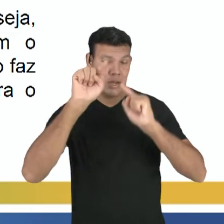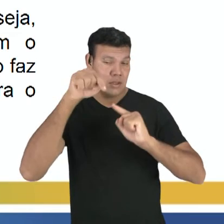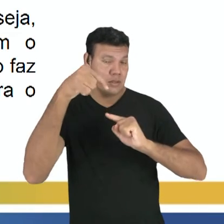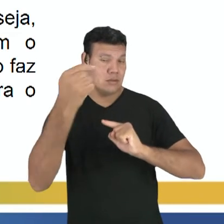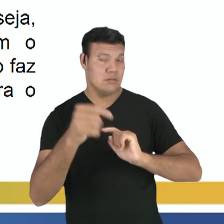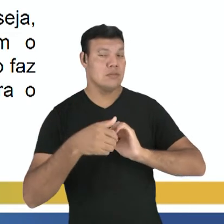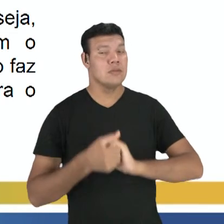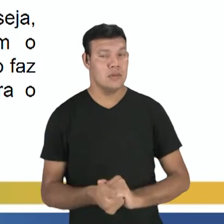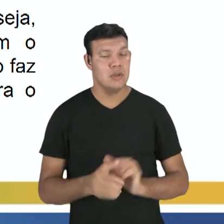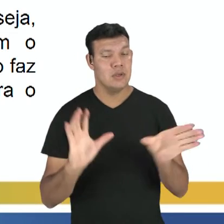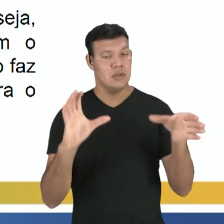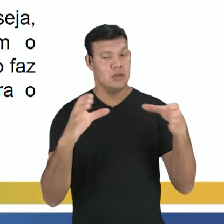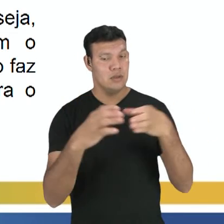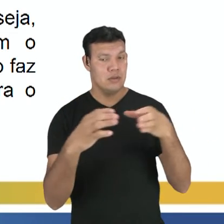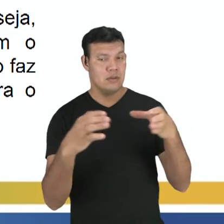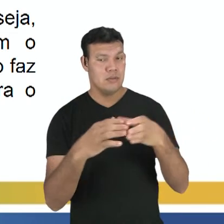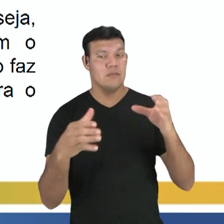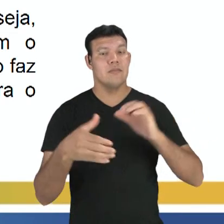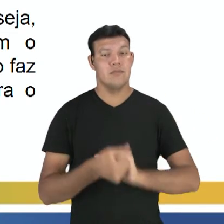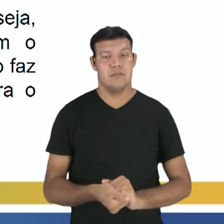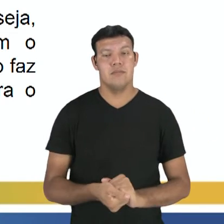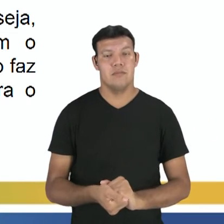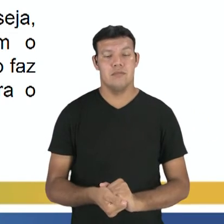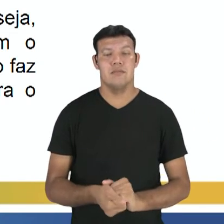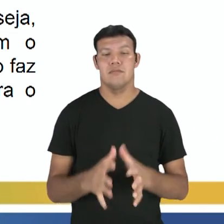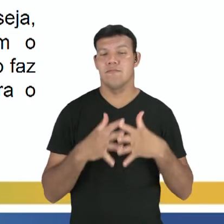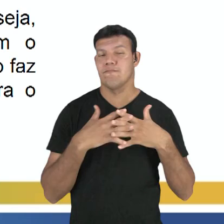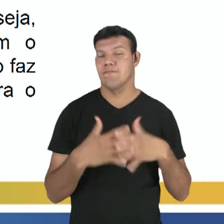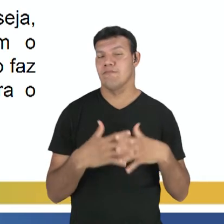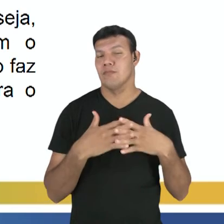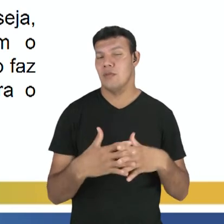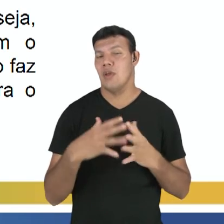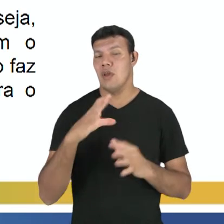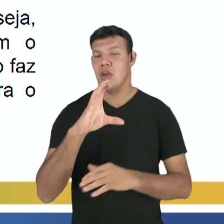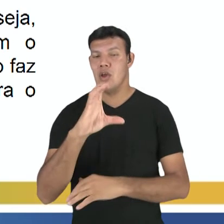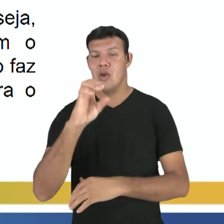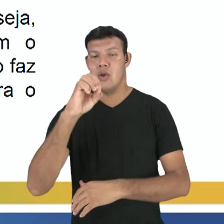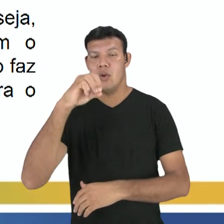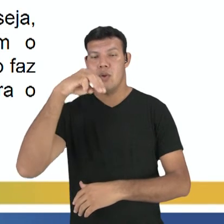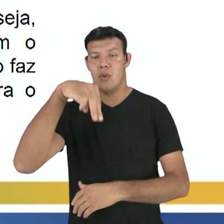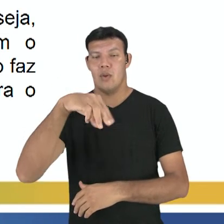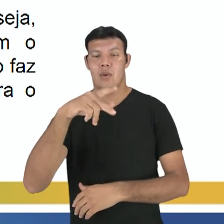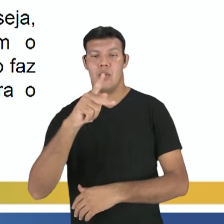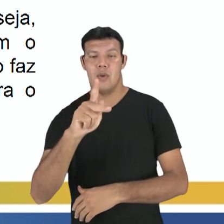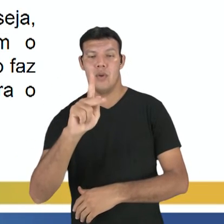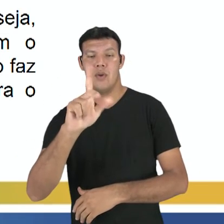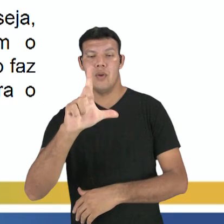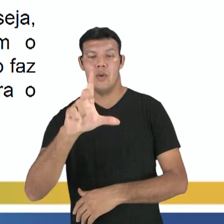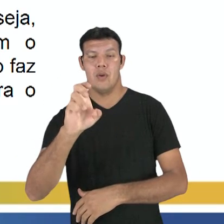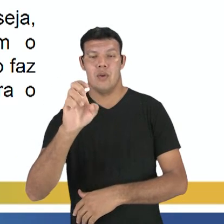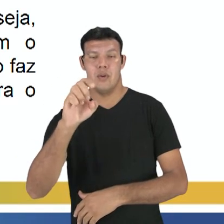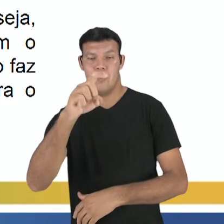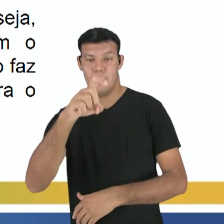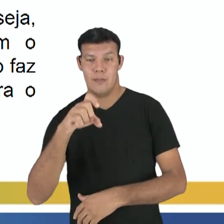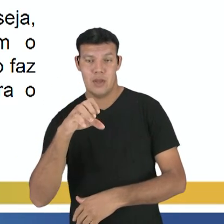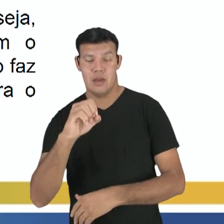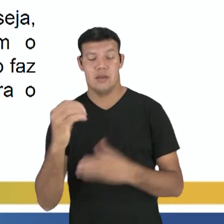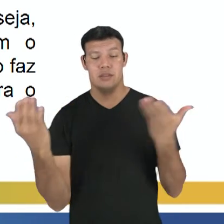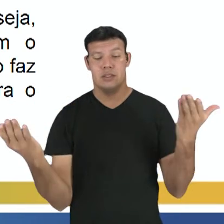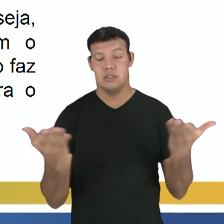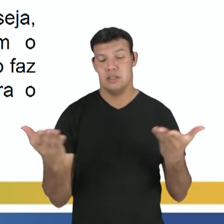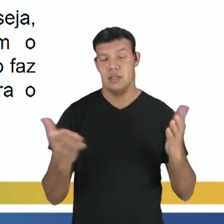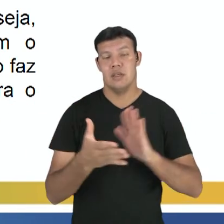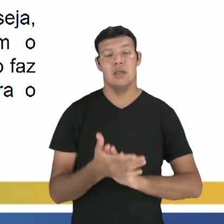posteriormente do conjunto dos números complexos. Tudo bem? Então agora nós vamos falar